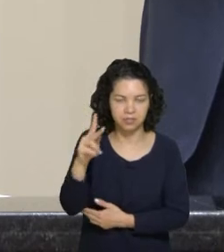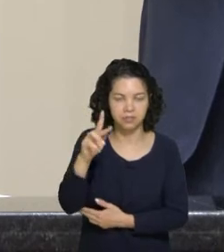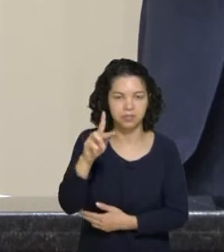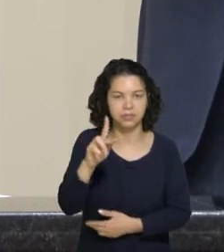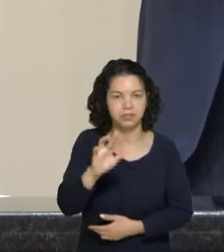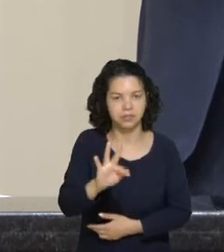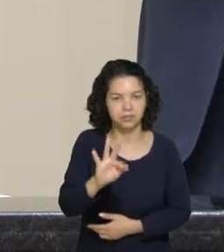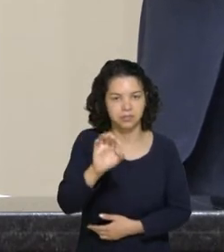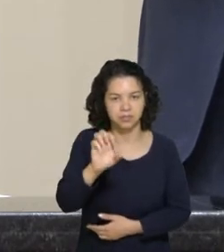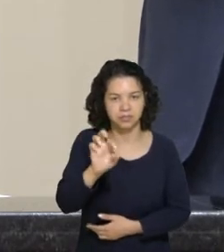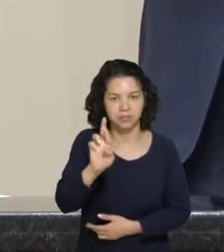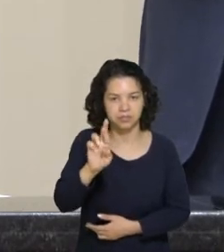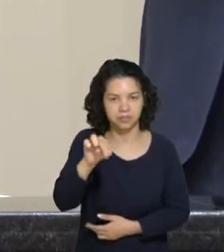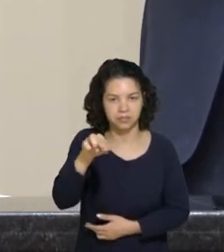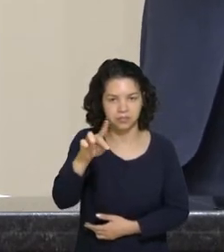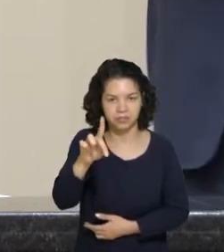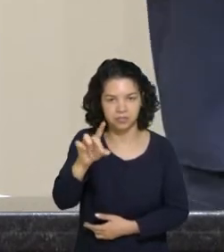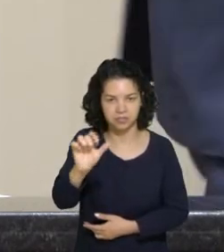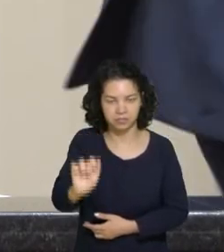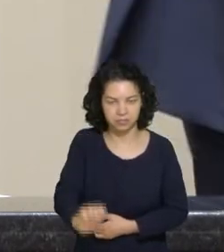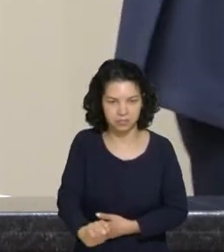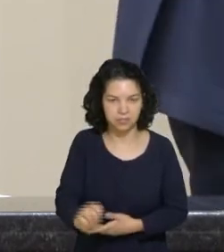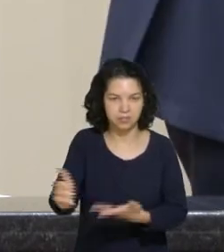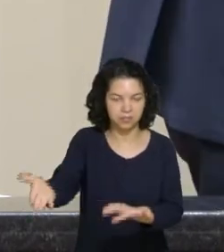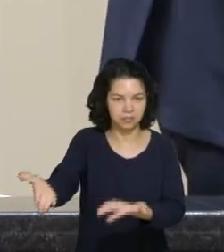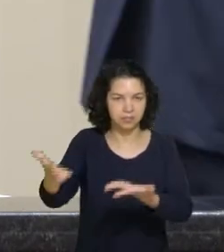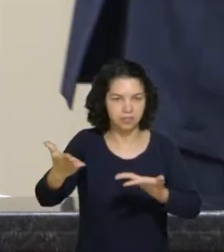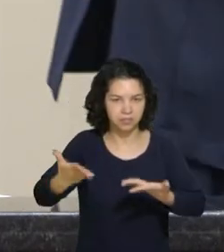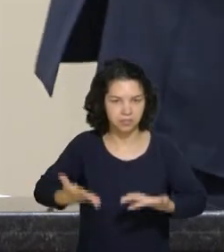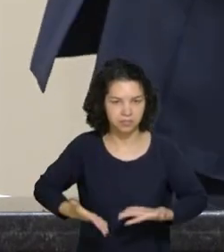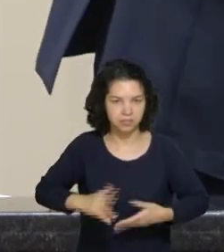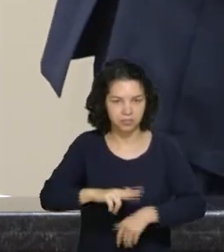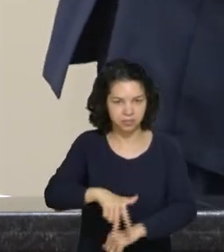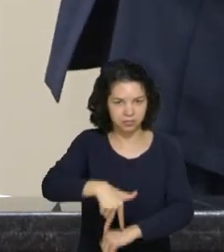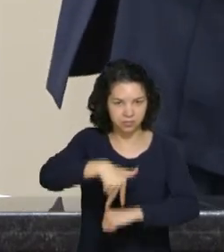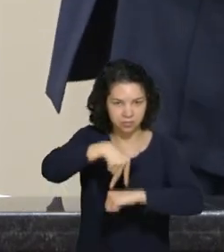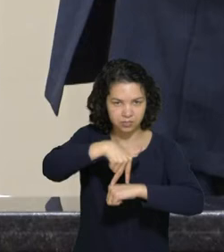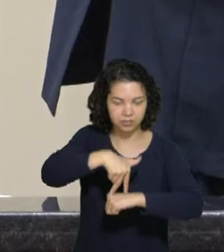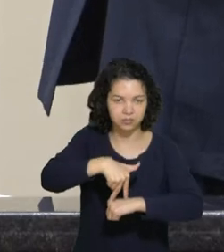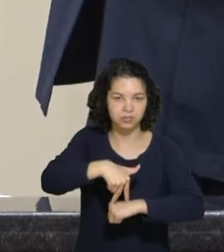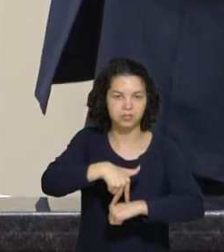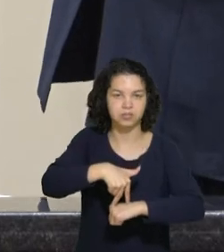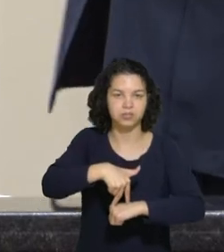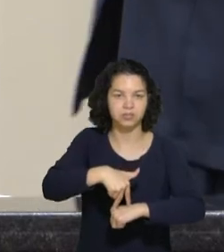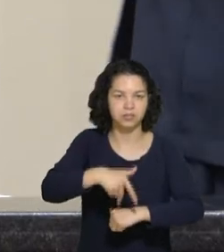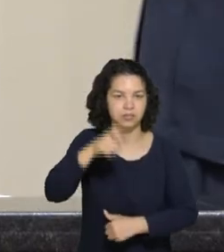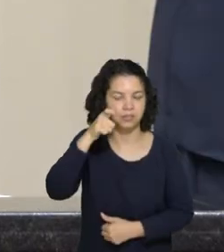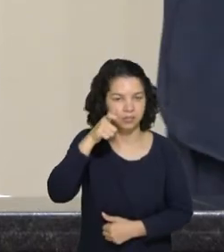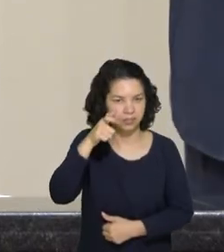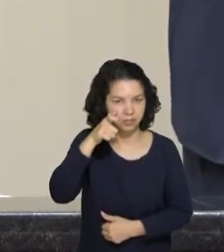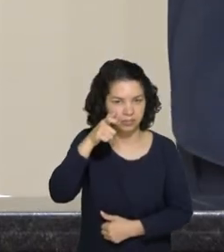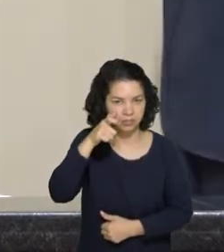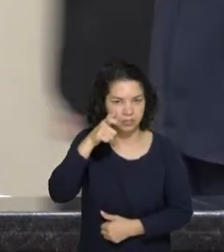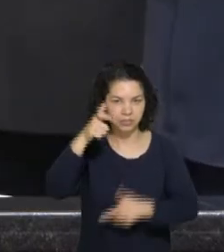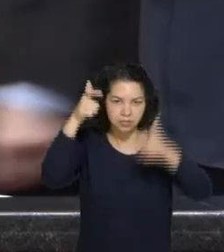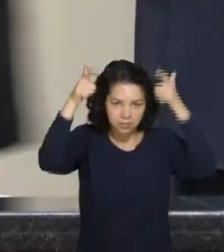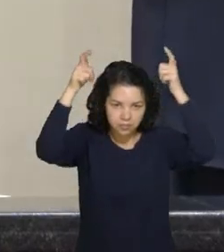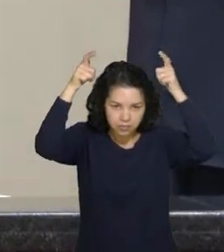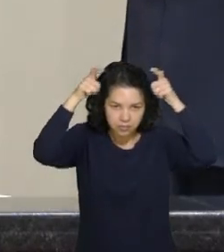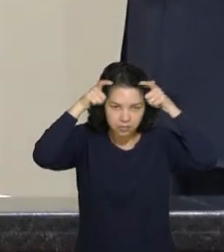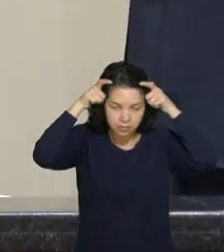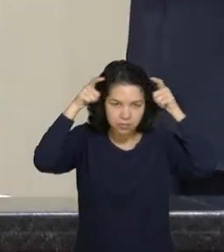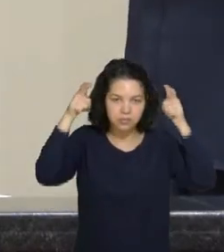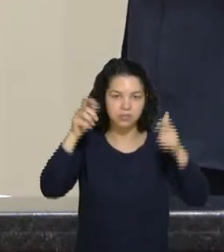Córdova, a quem convidamos para ocupar a tribuna, acompanhada da rainha